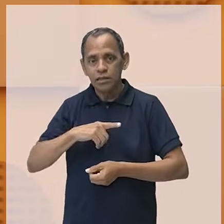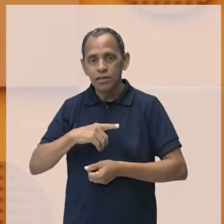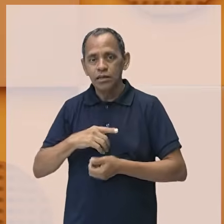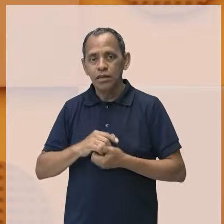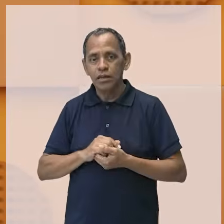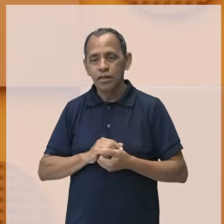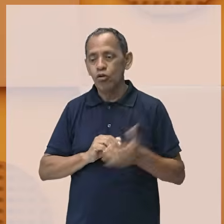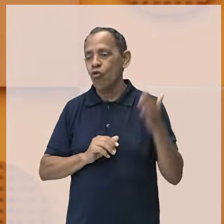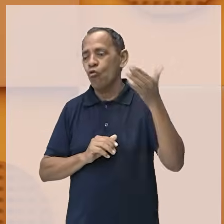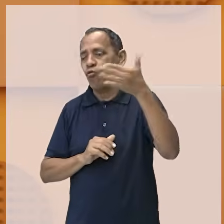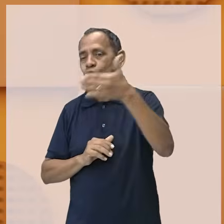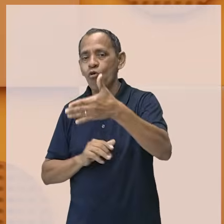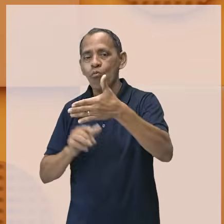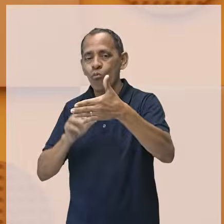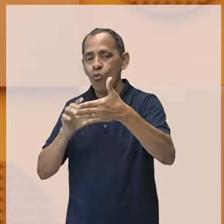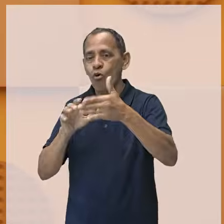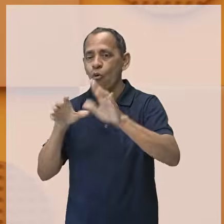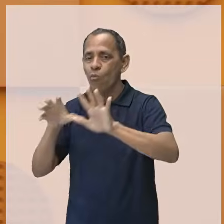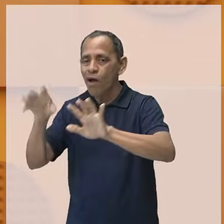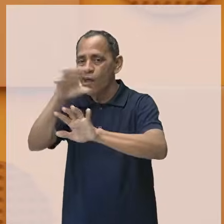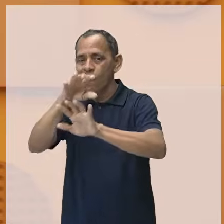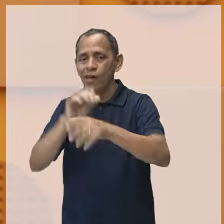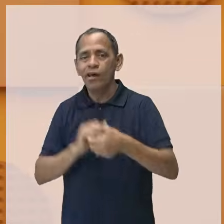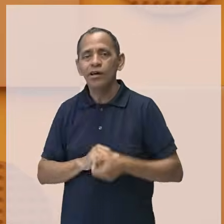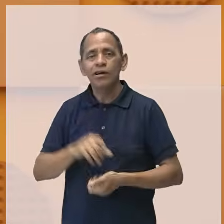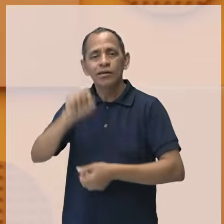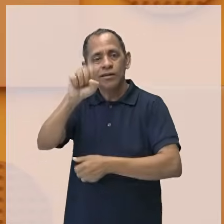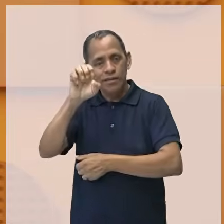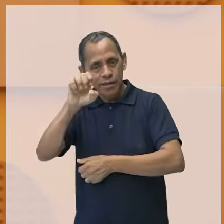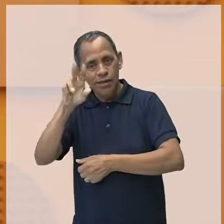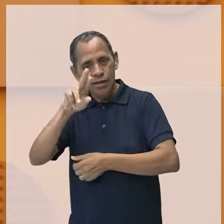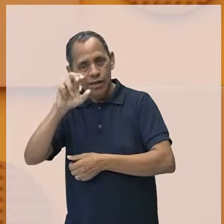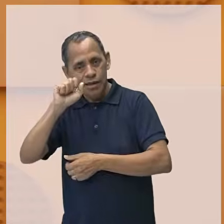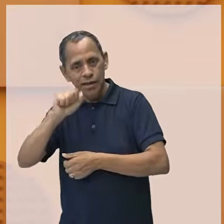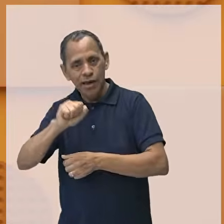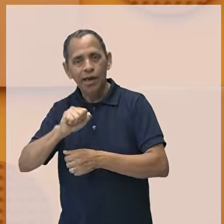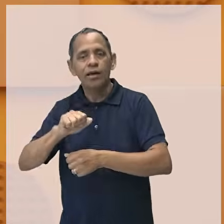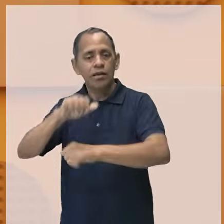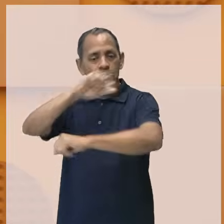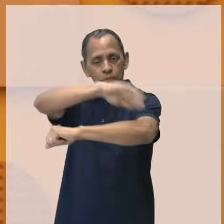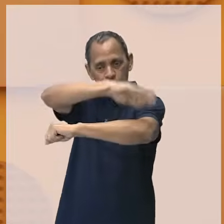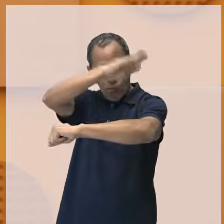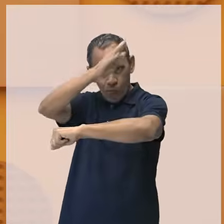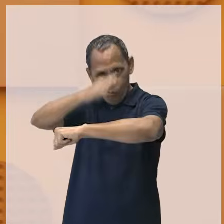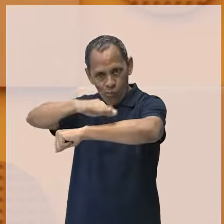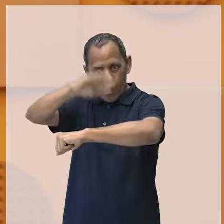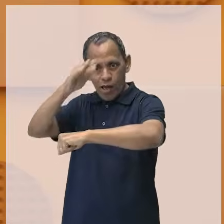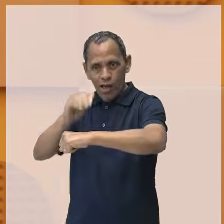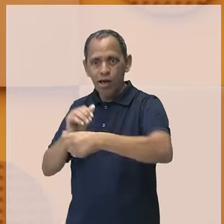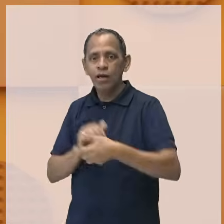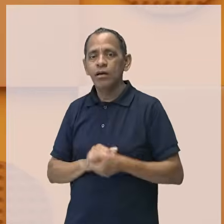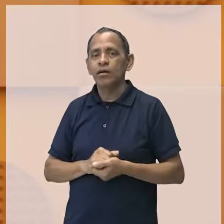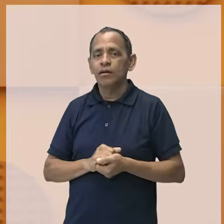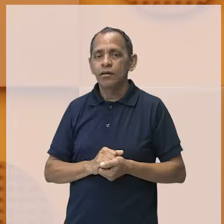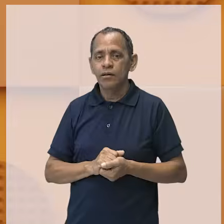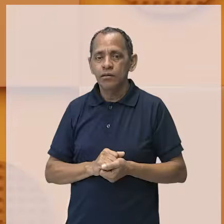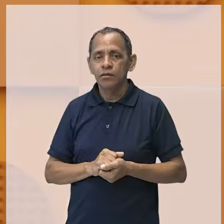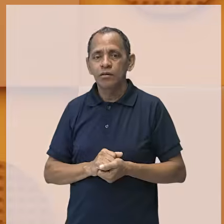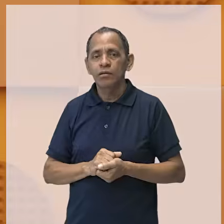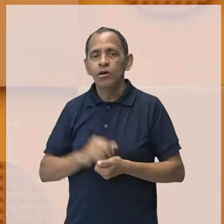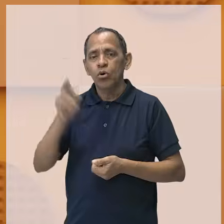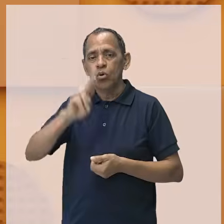eles voltam para Cuba, eles acabam indo para a região de Serra Maestra, que era uma